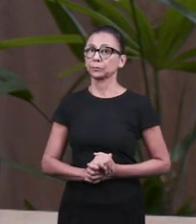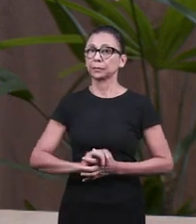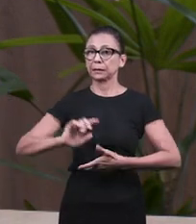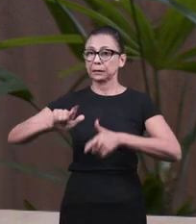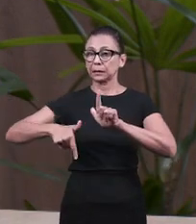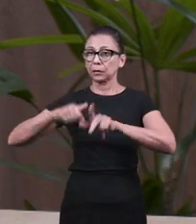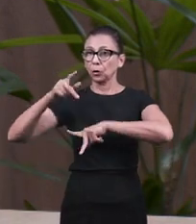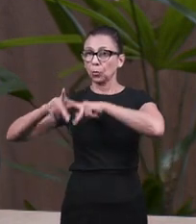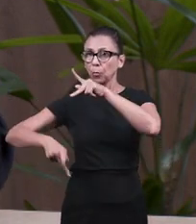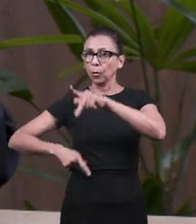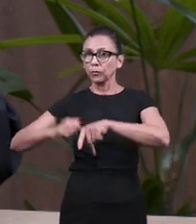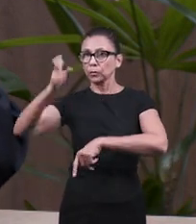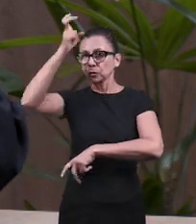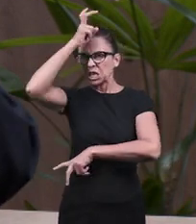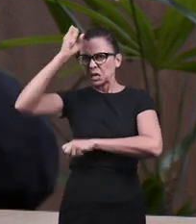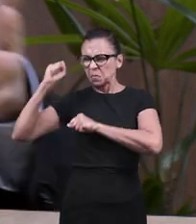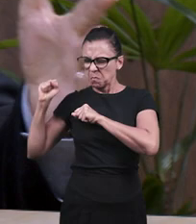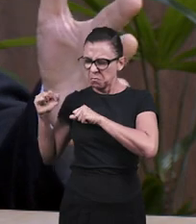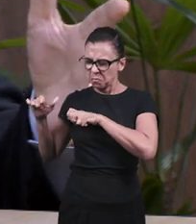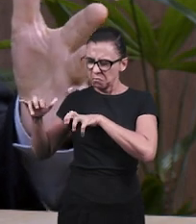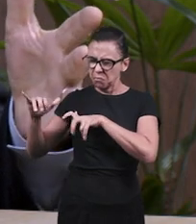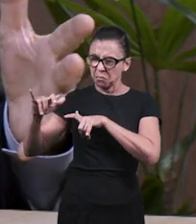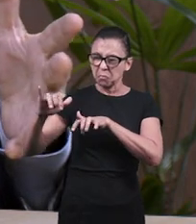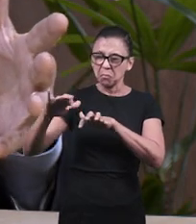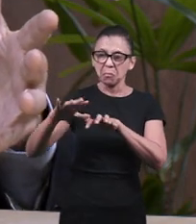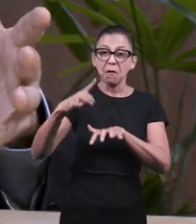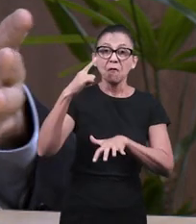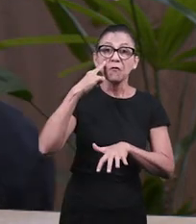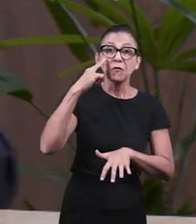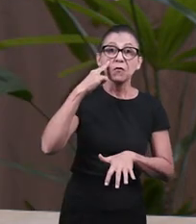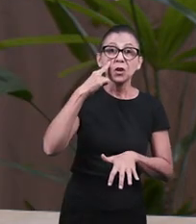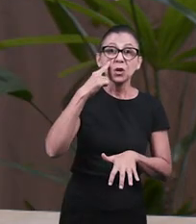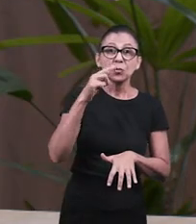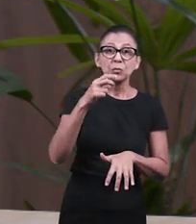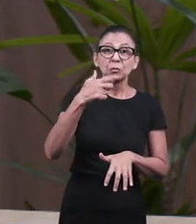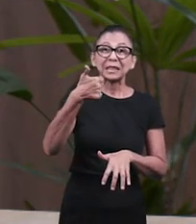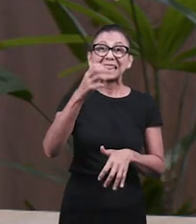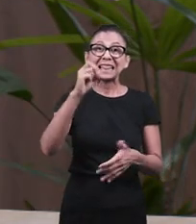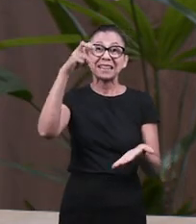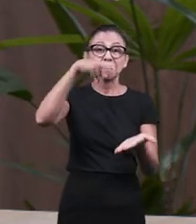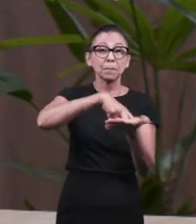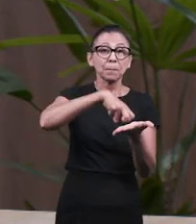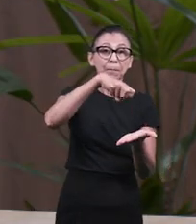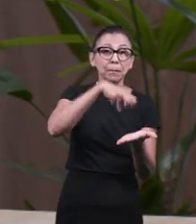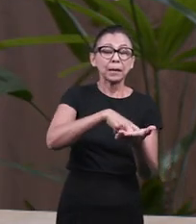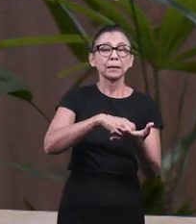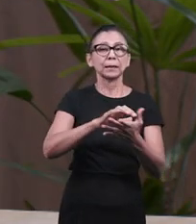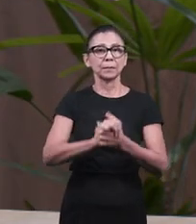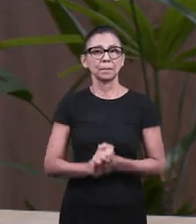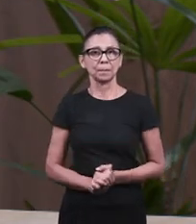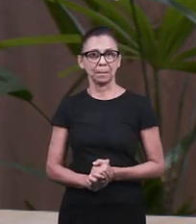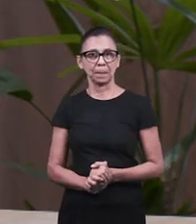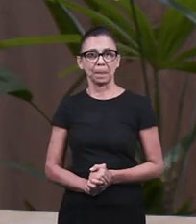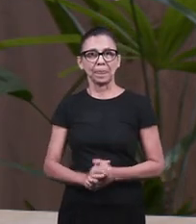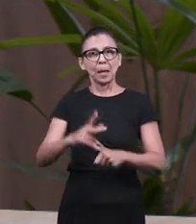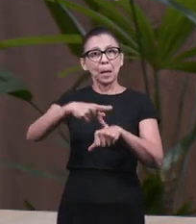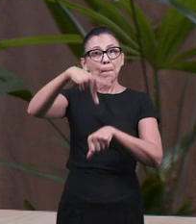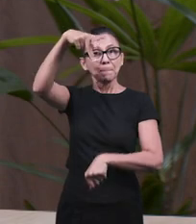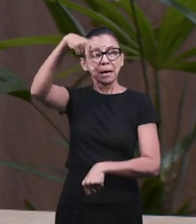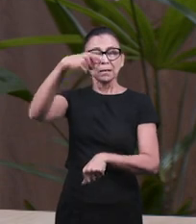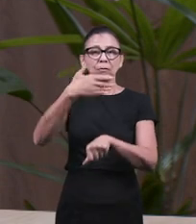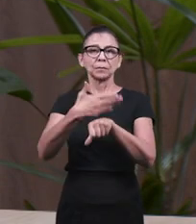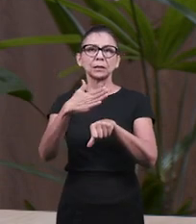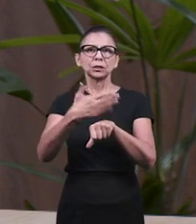Egito, viu as 10 pragas, participou da Páscoa, atravessou o Mar